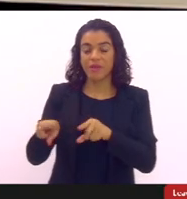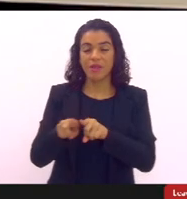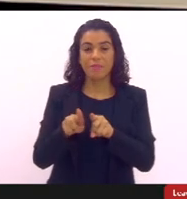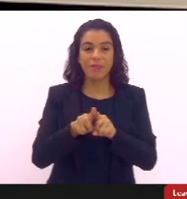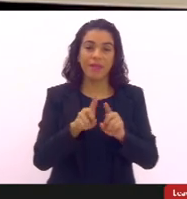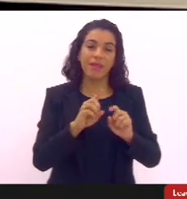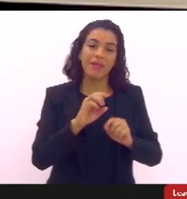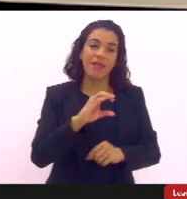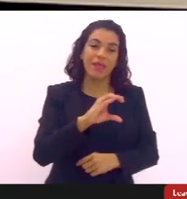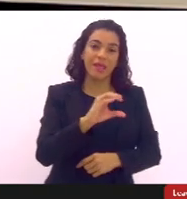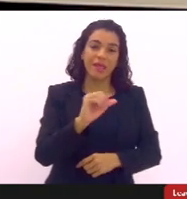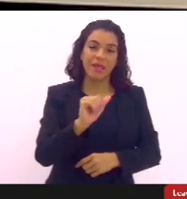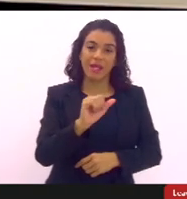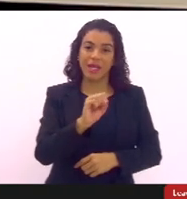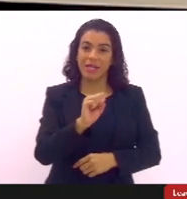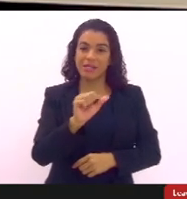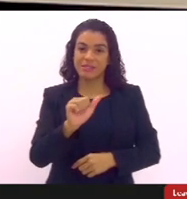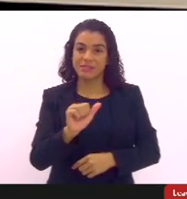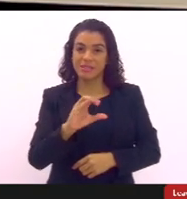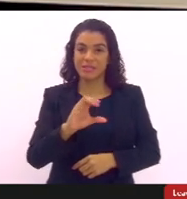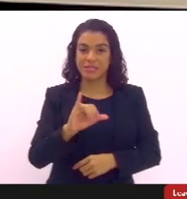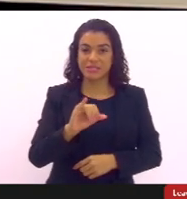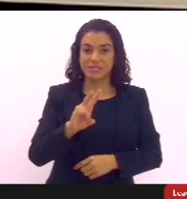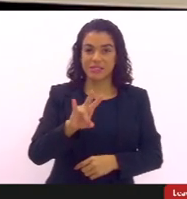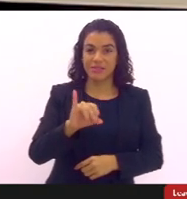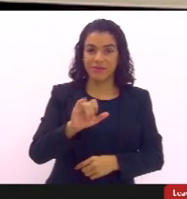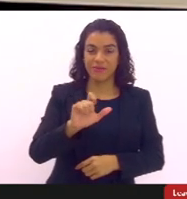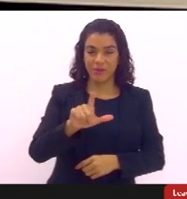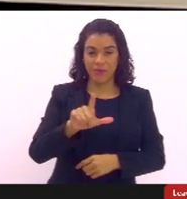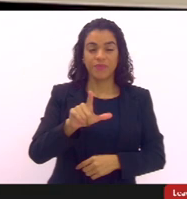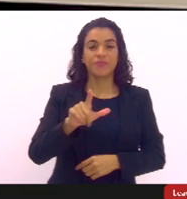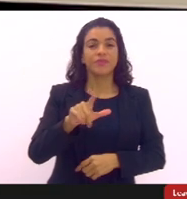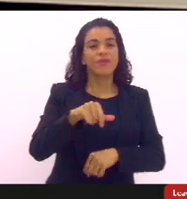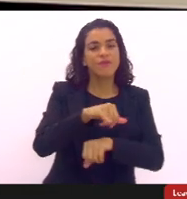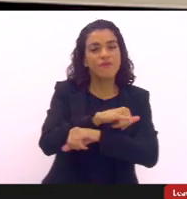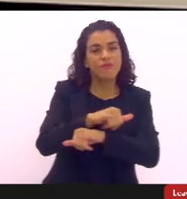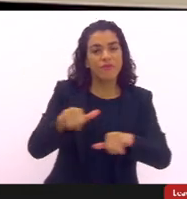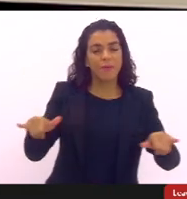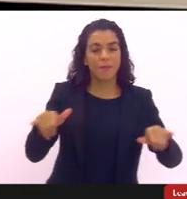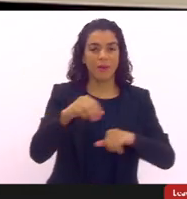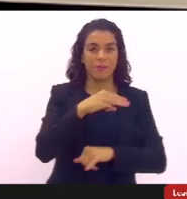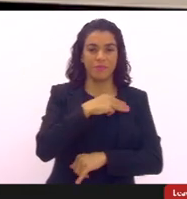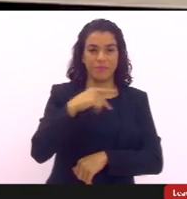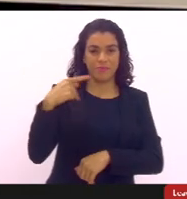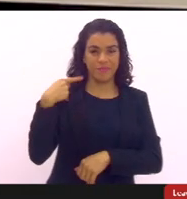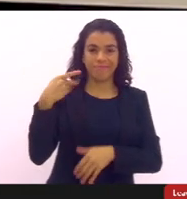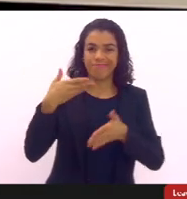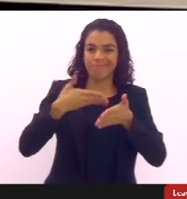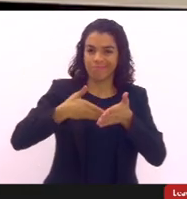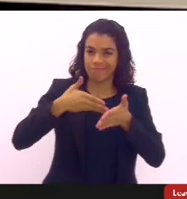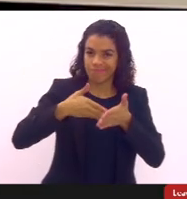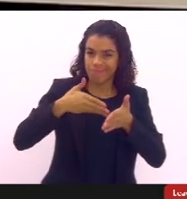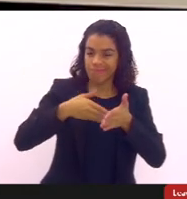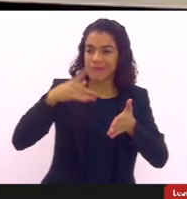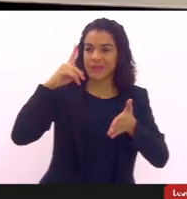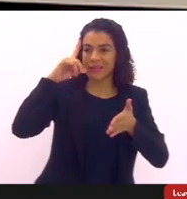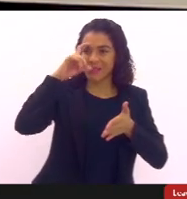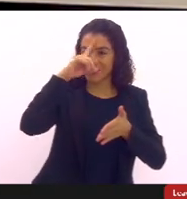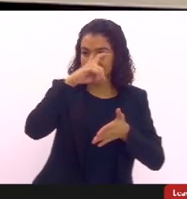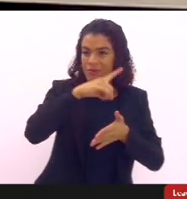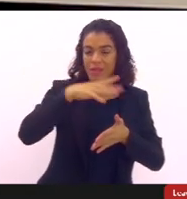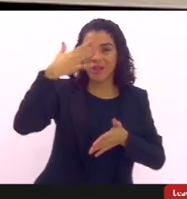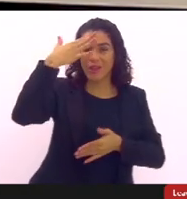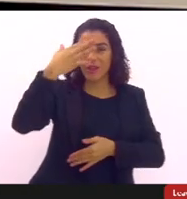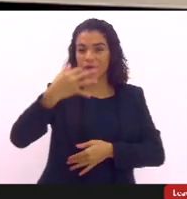Civil, para dizer que o Ministério Público tá tendo dificuldades em